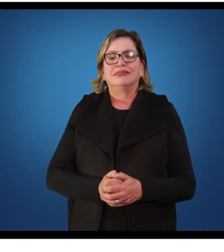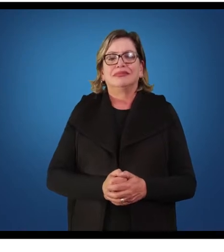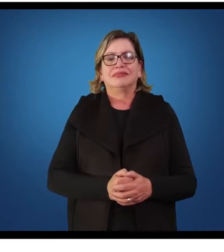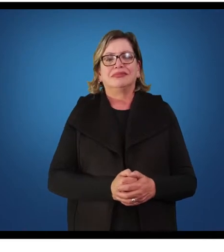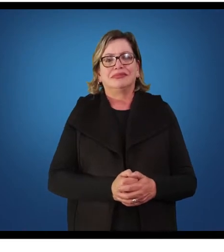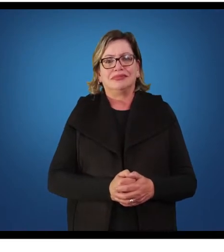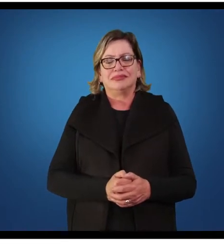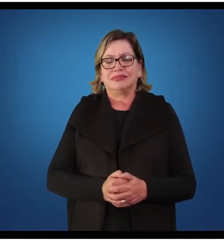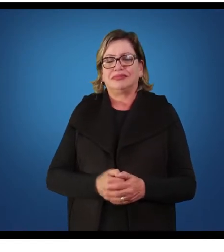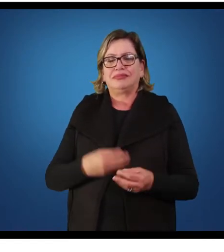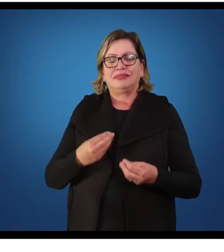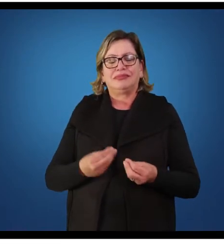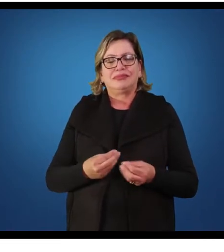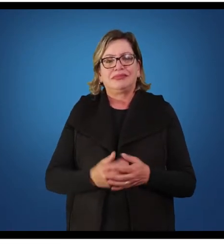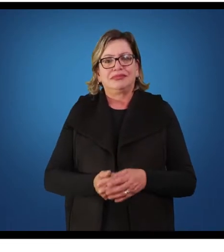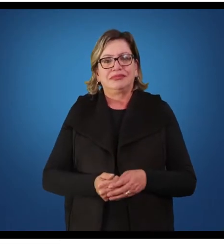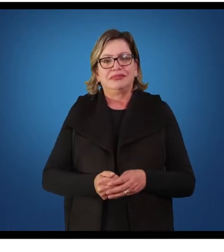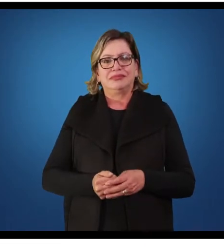Isso aí.